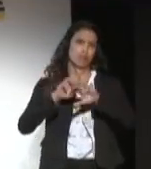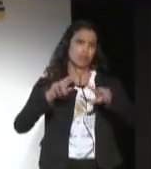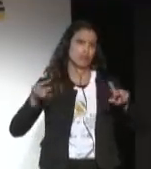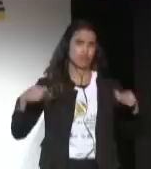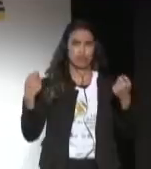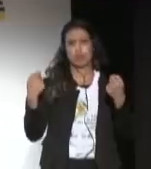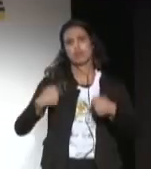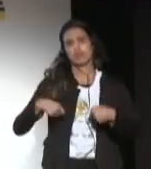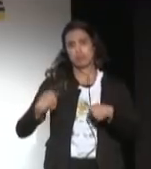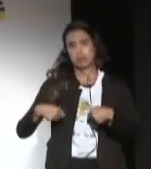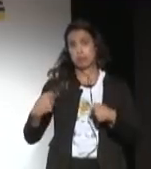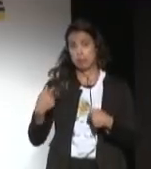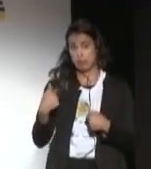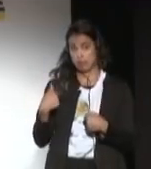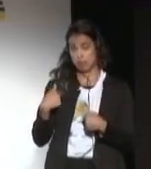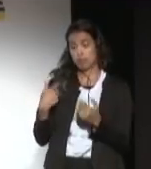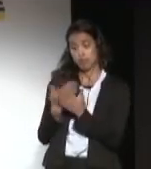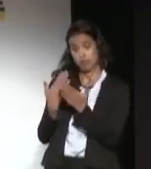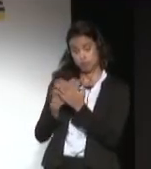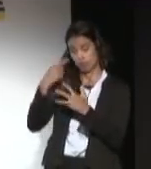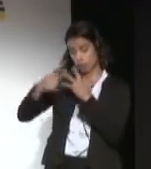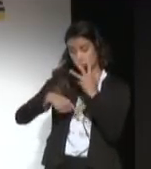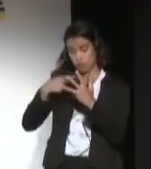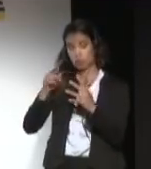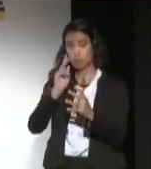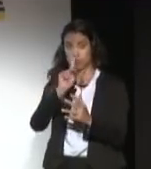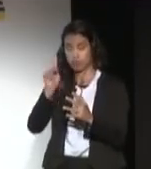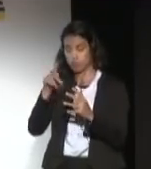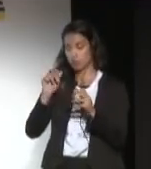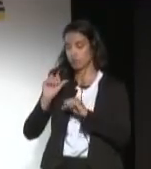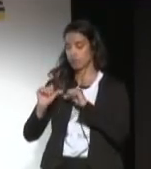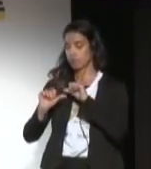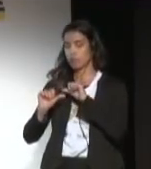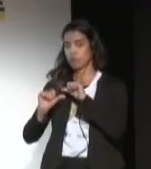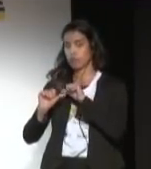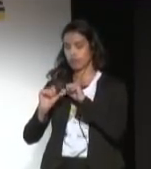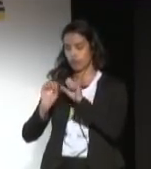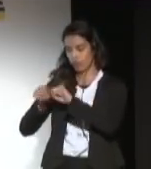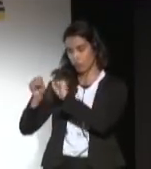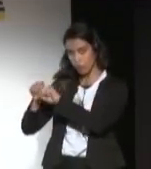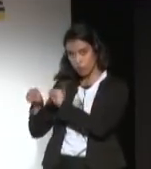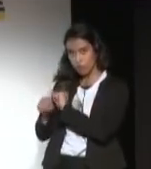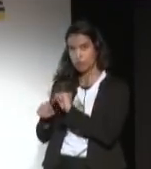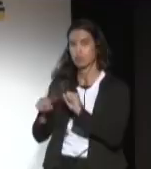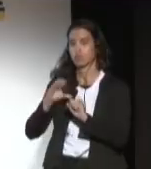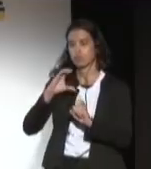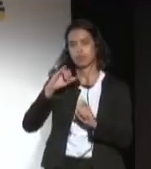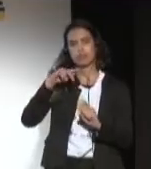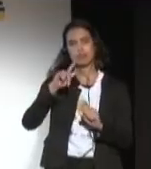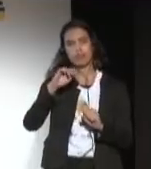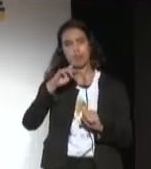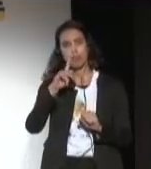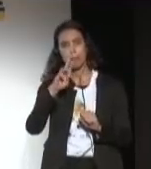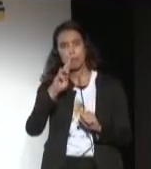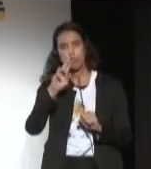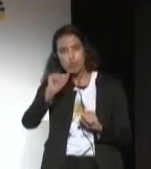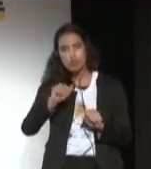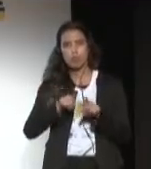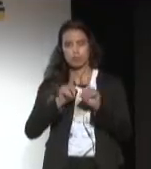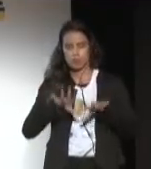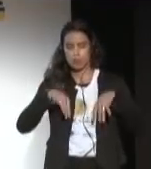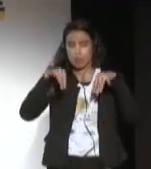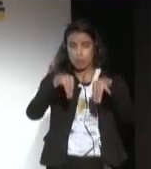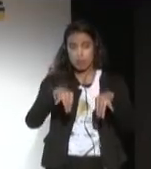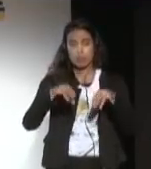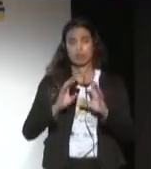estudo formação de professores no mundo inteiro e nos Estados Unidos. Eu também estudei Singapura, o contexto finlandês, australiano